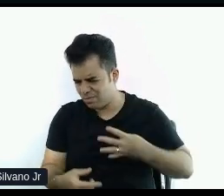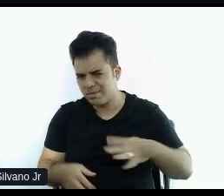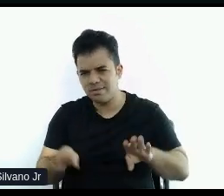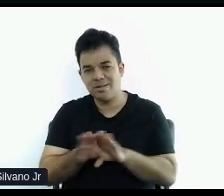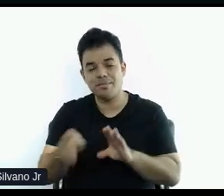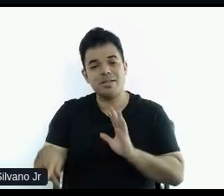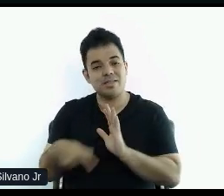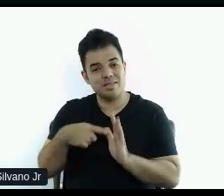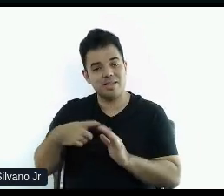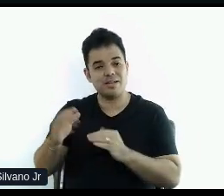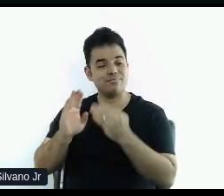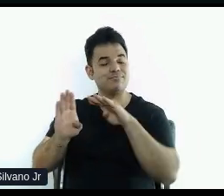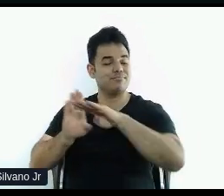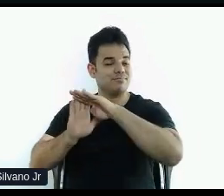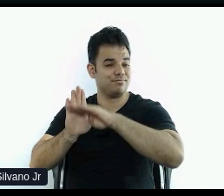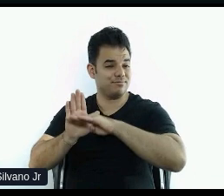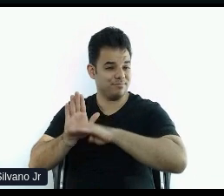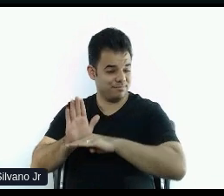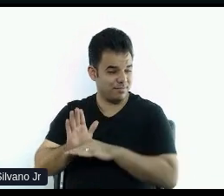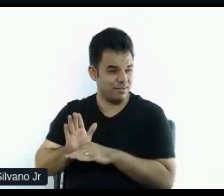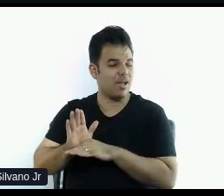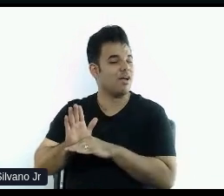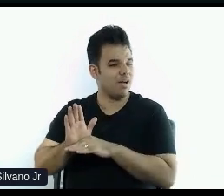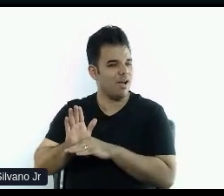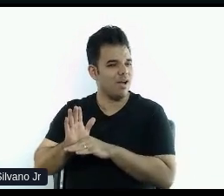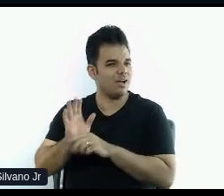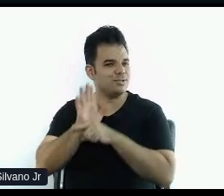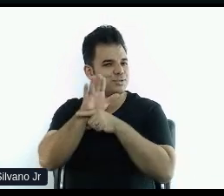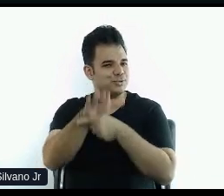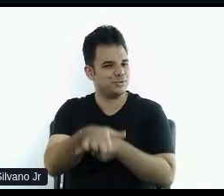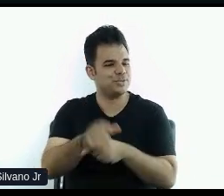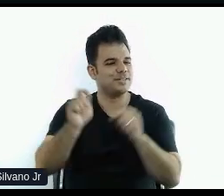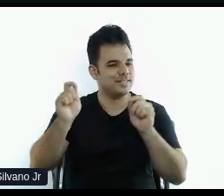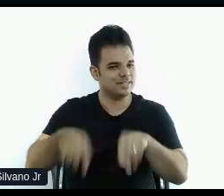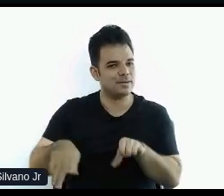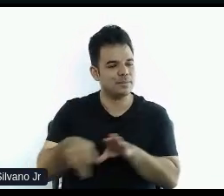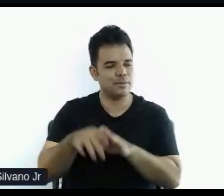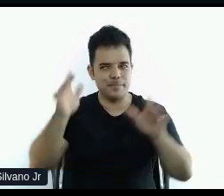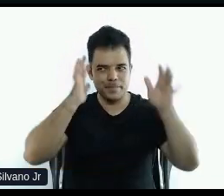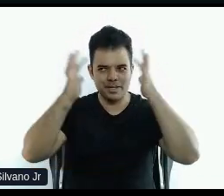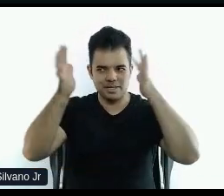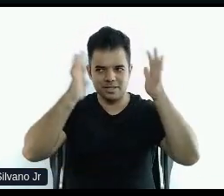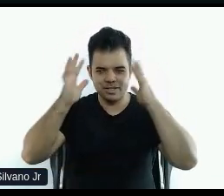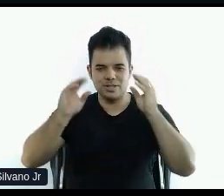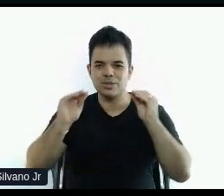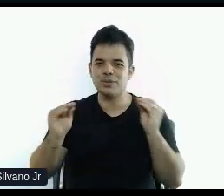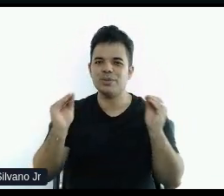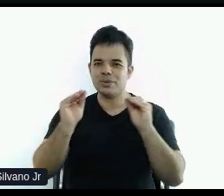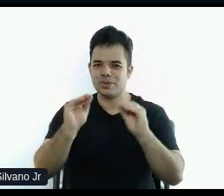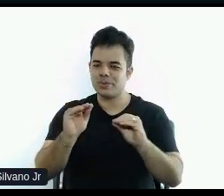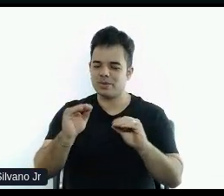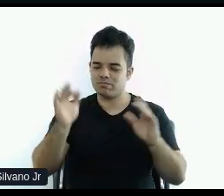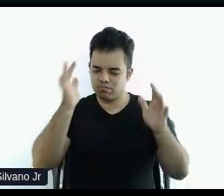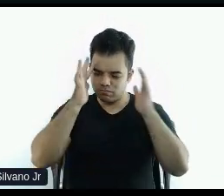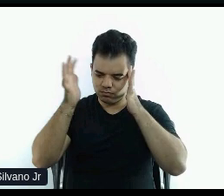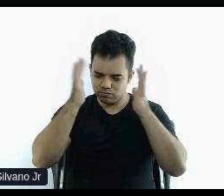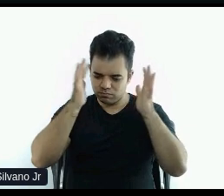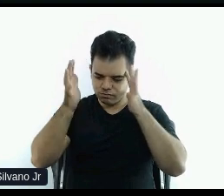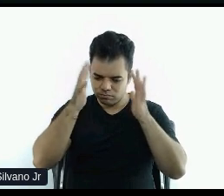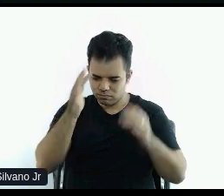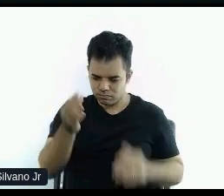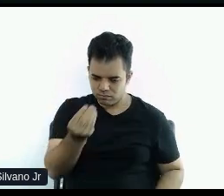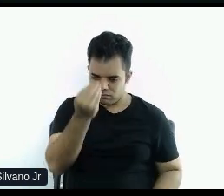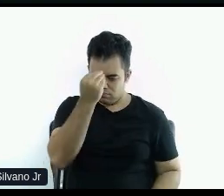um pensamento que é muito importante de ser colocado. E como eu disse, ele busca olhar para esse